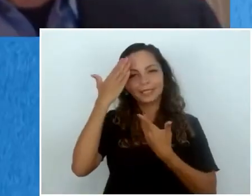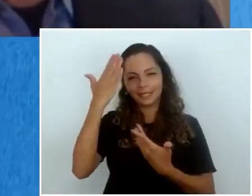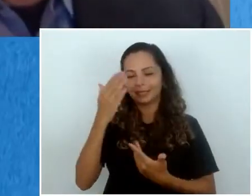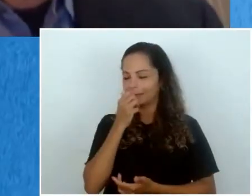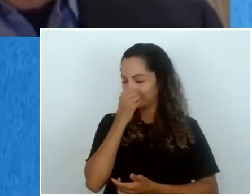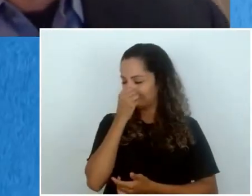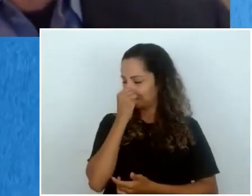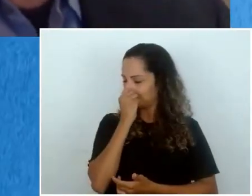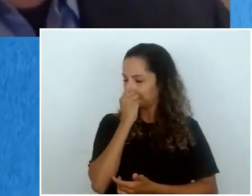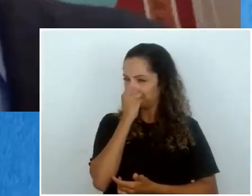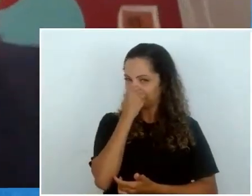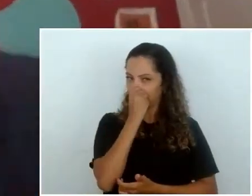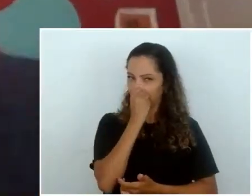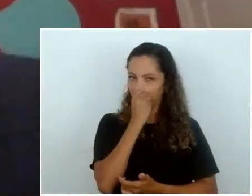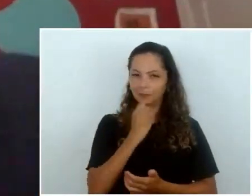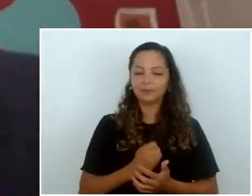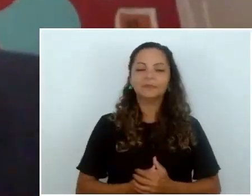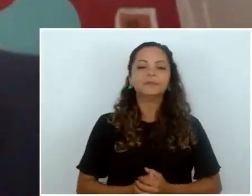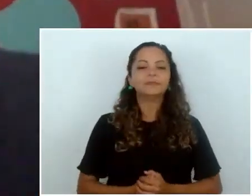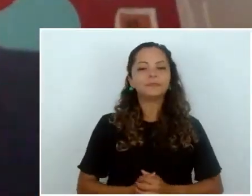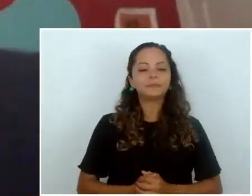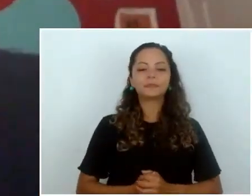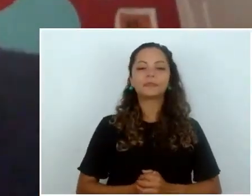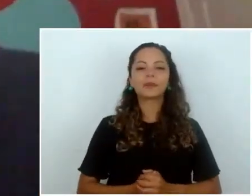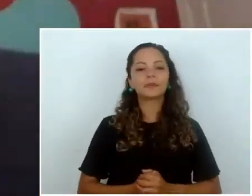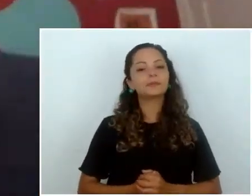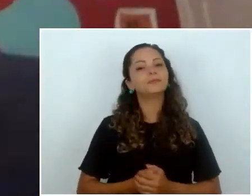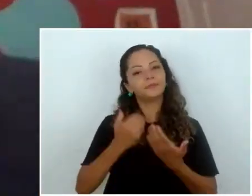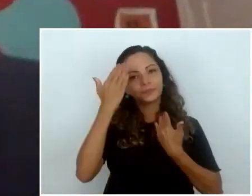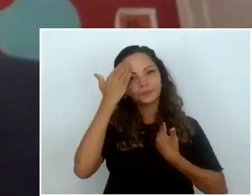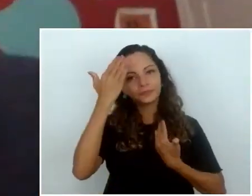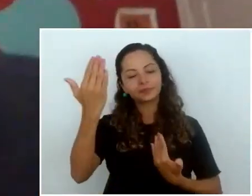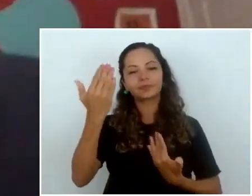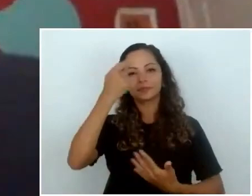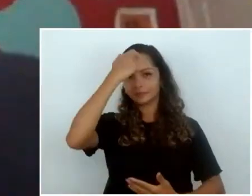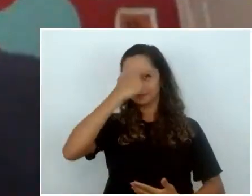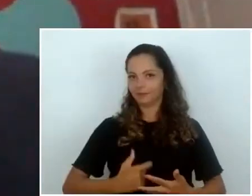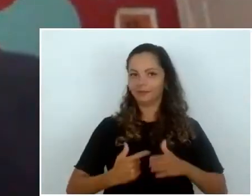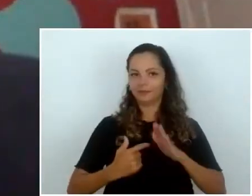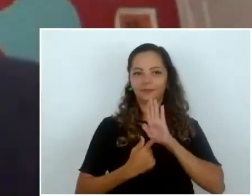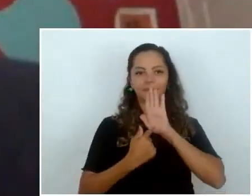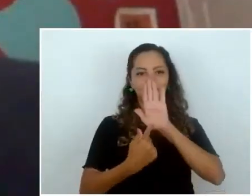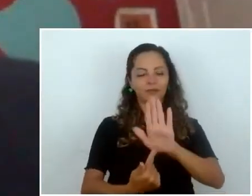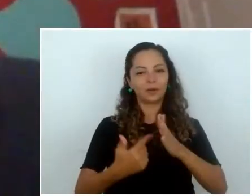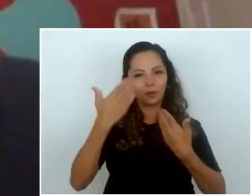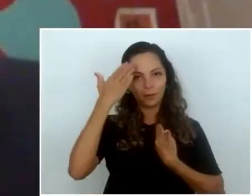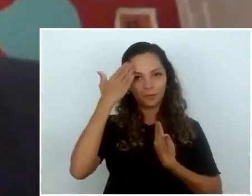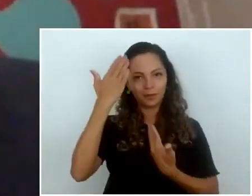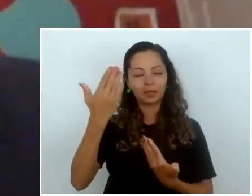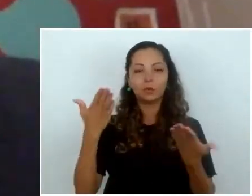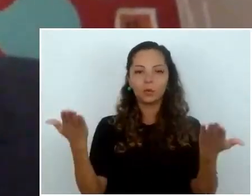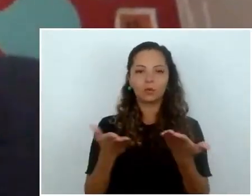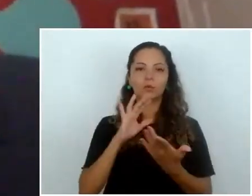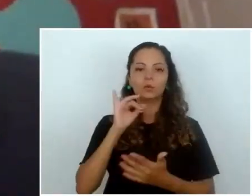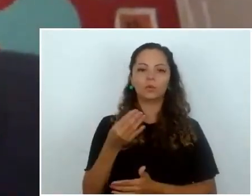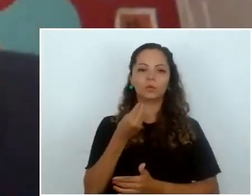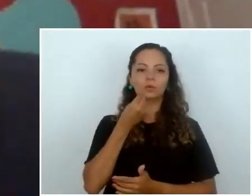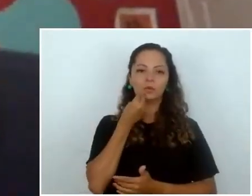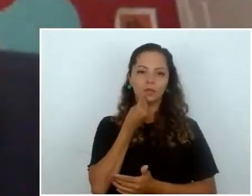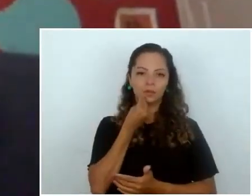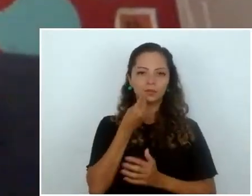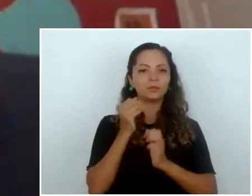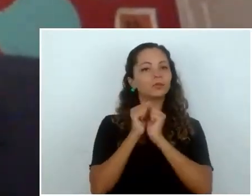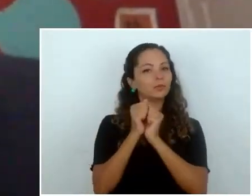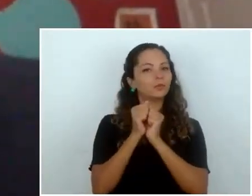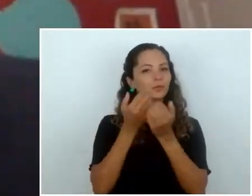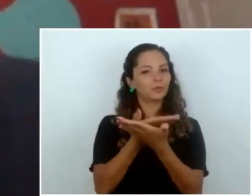por essa apresentação. Quero agradecer, né, a oportunidade de estar aqui com todos vocês, né, dizer do